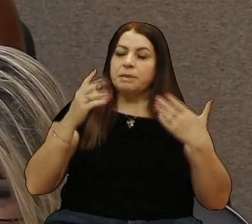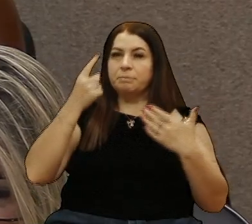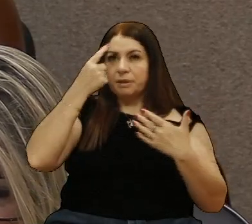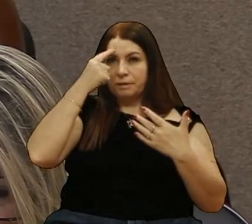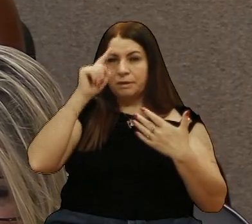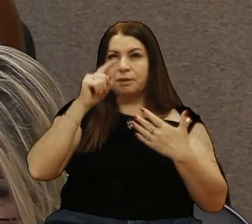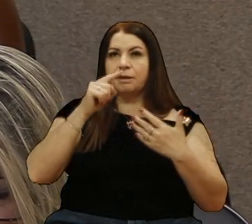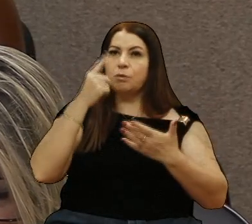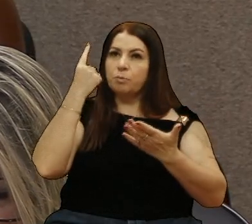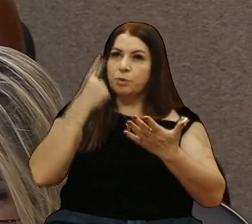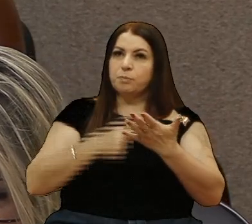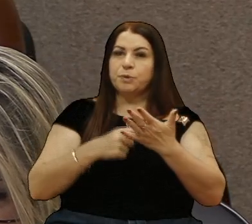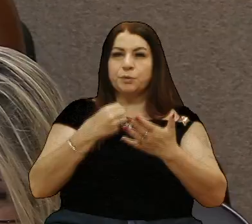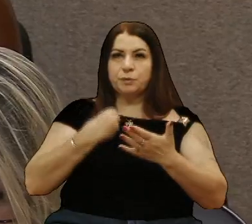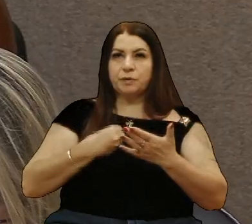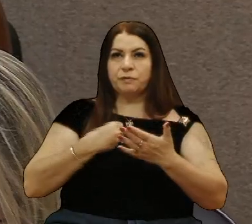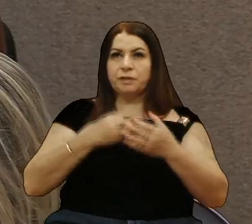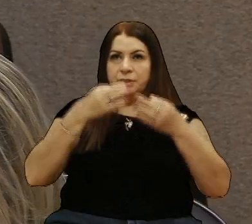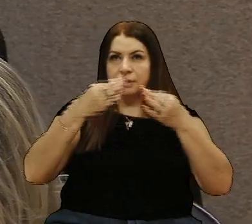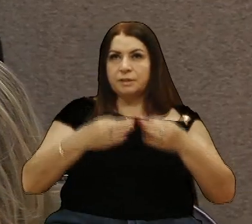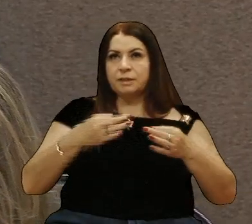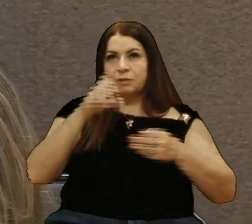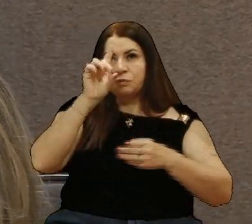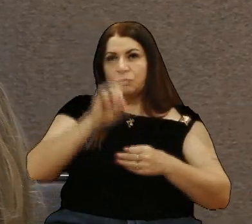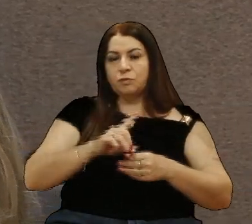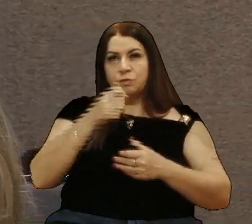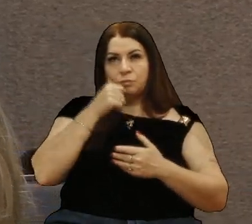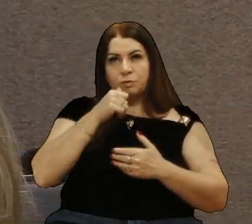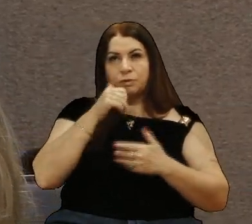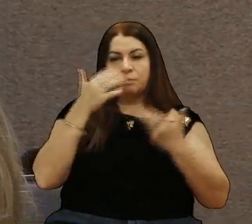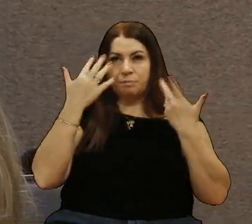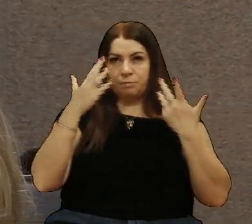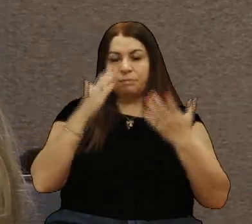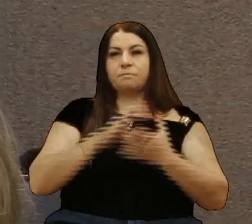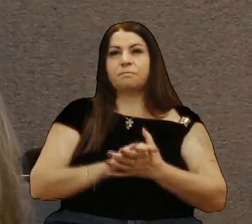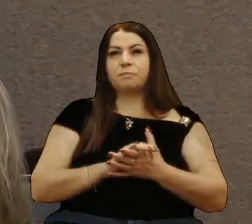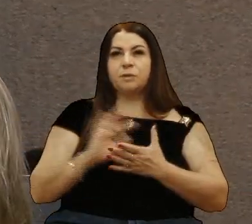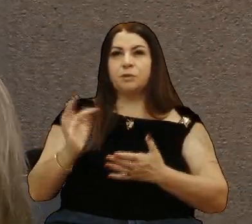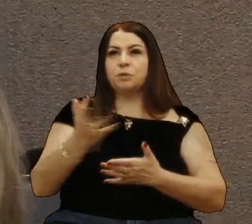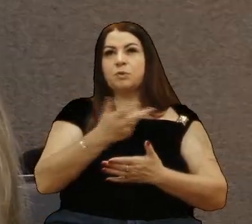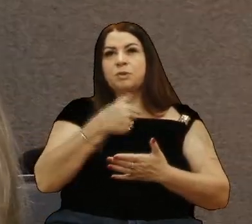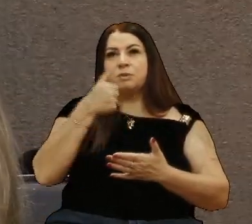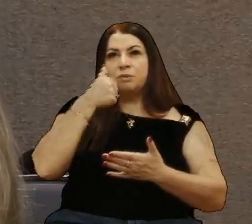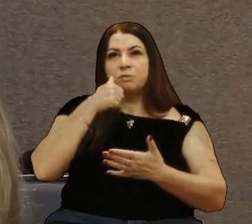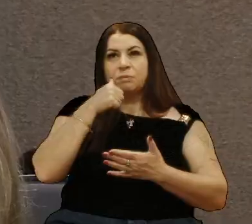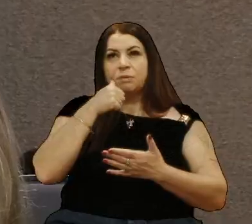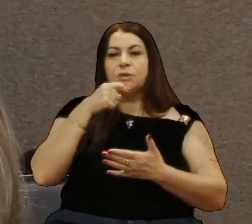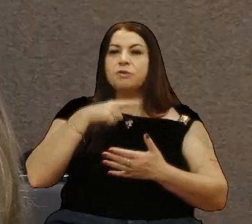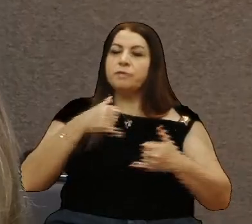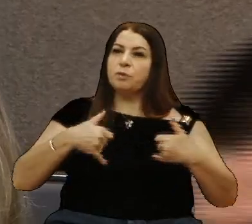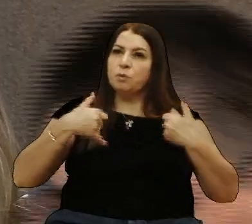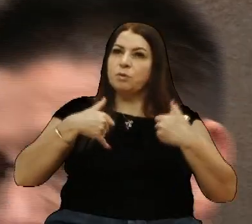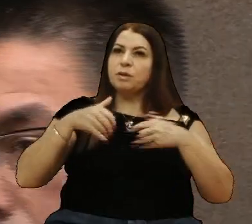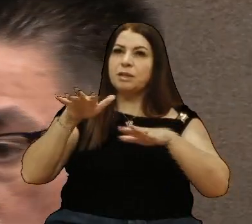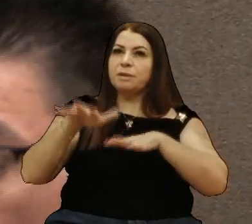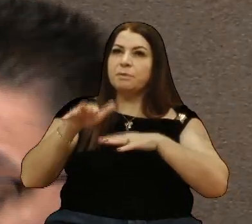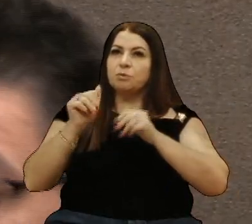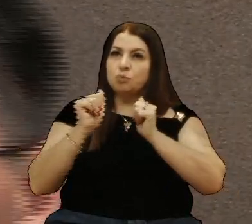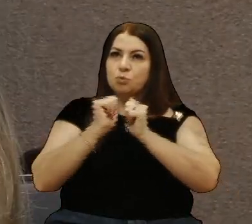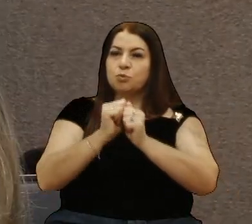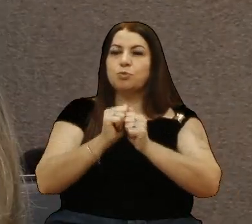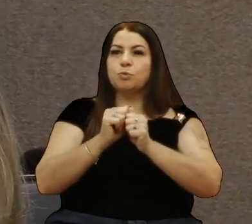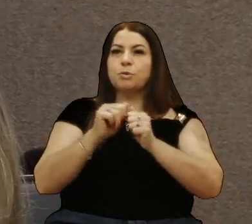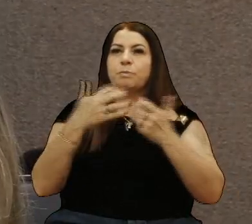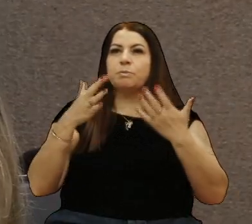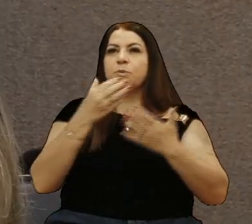iniciativa e pelo compromisso com a vida, a dignidade e direito das mulheres. Parabéns a todas as mulheres. Eu tive a honra de caminhar junto com elas. Parabéns